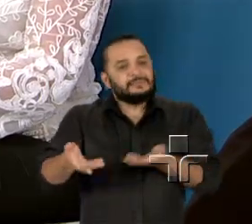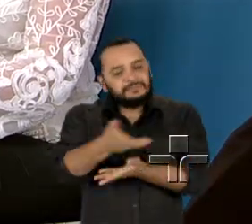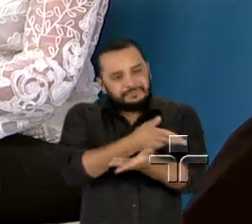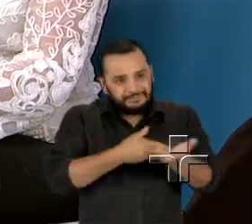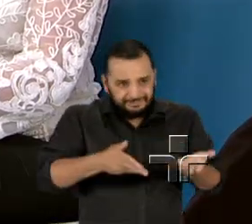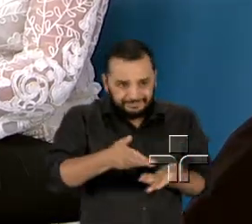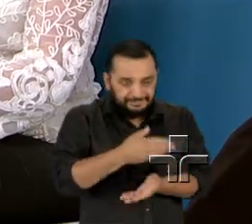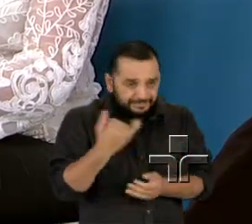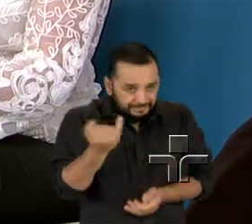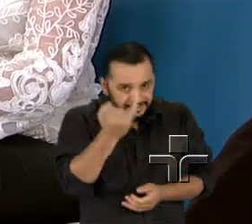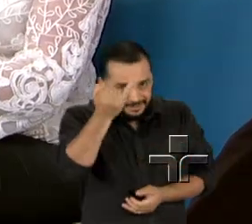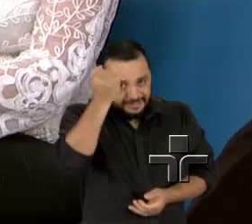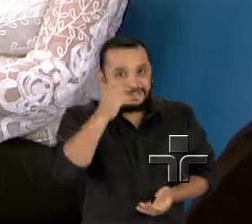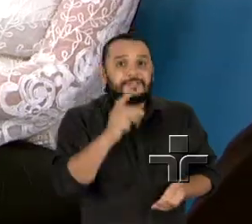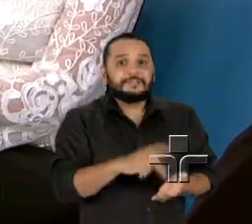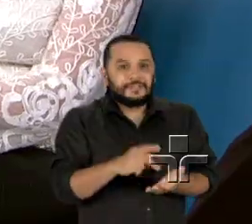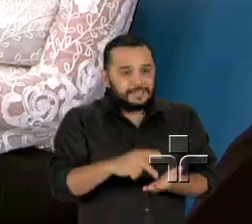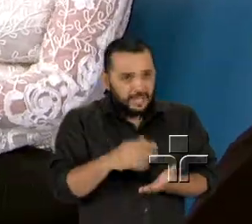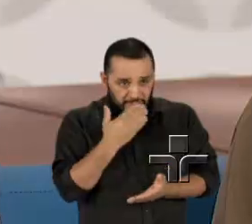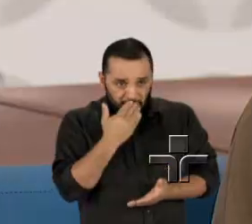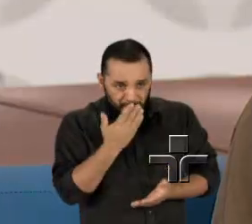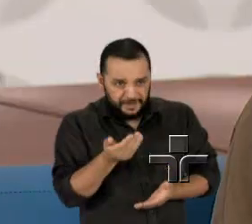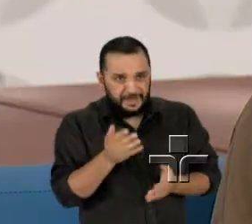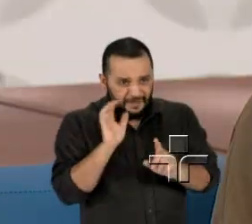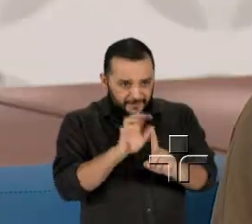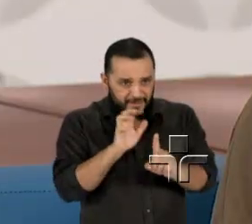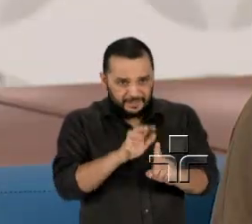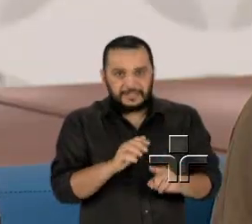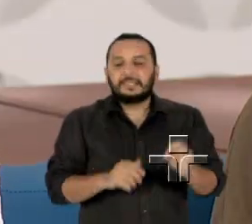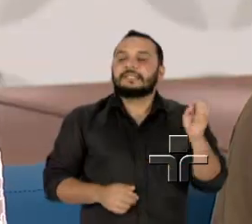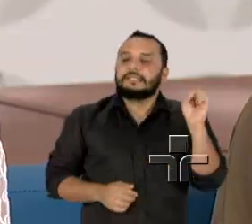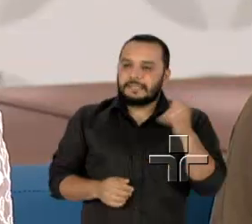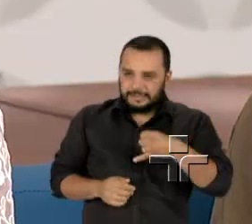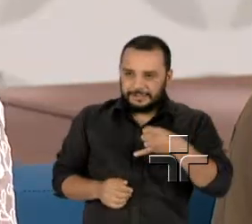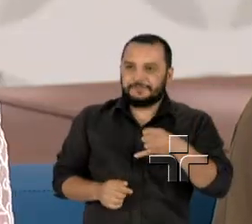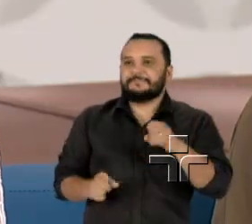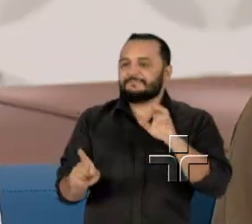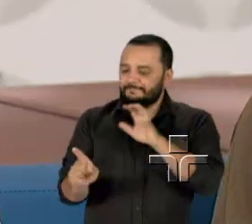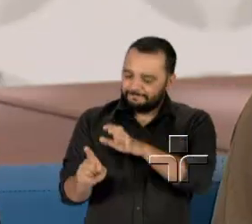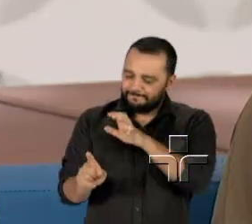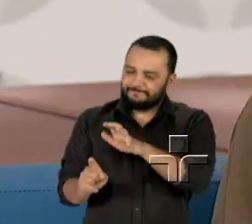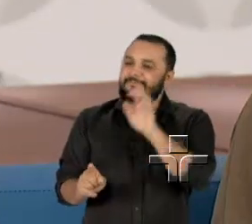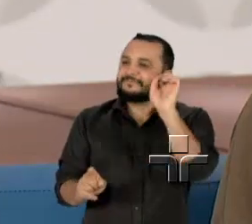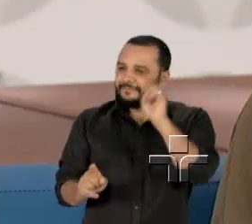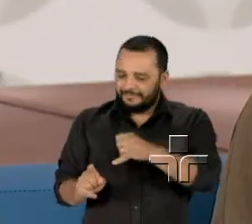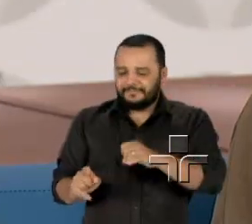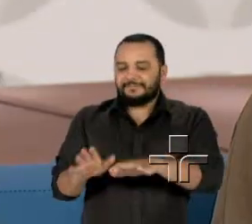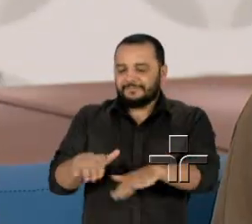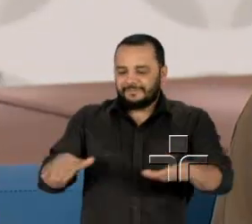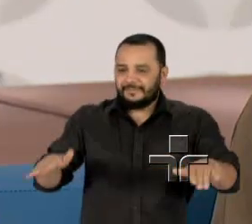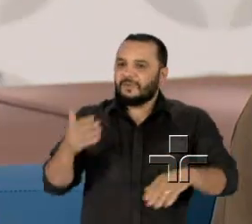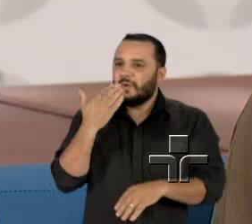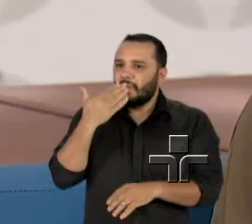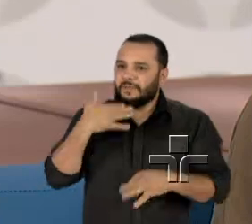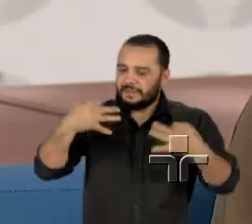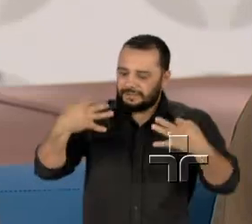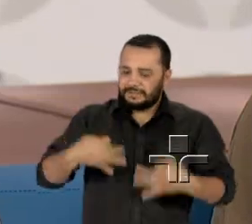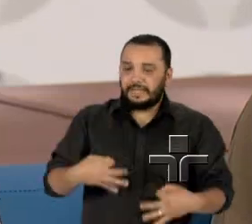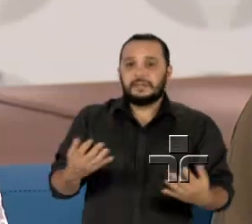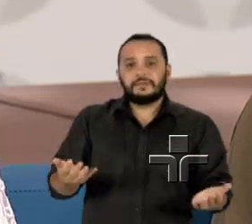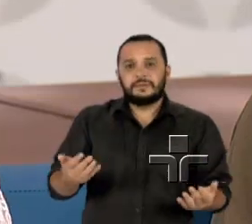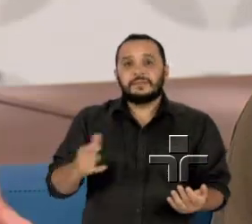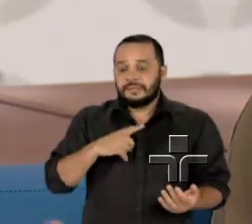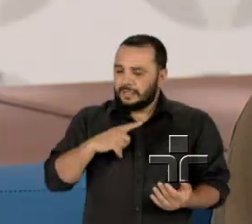é um passo para comer também? Com certeza, com certeza. É um passo enorme para isso. Inclusive, quem dispõe de